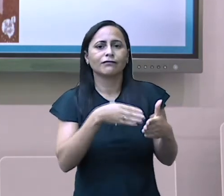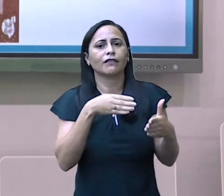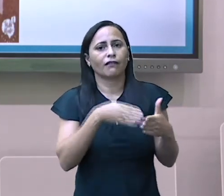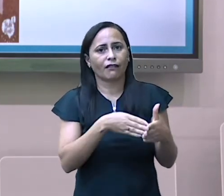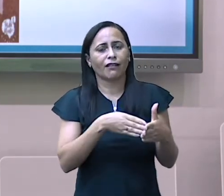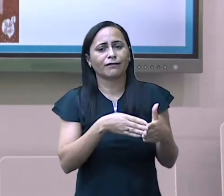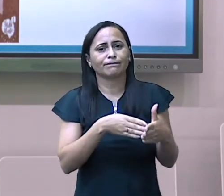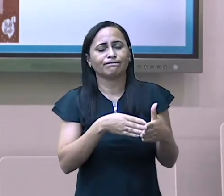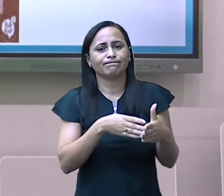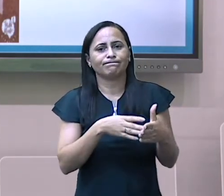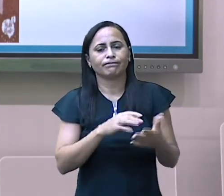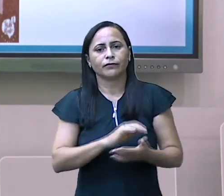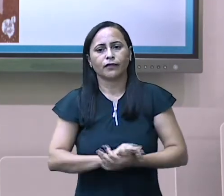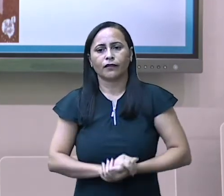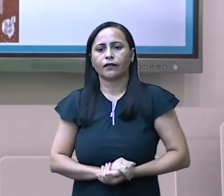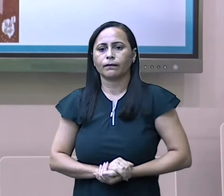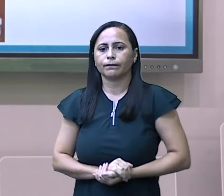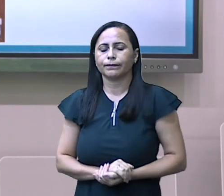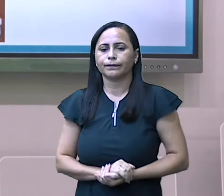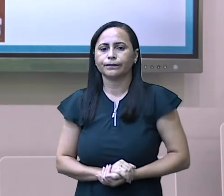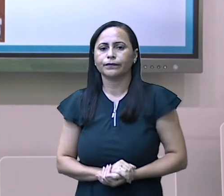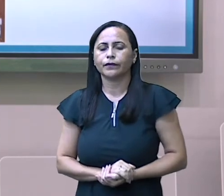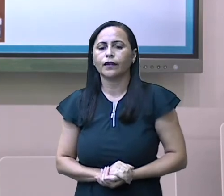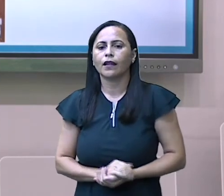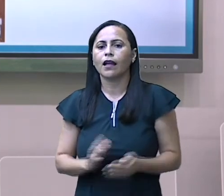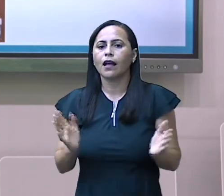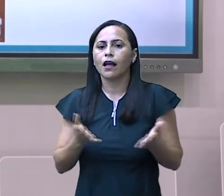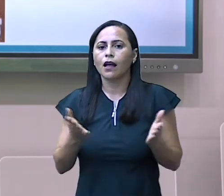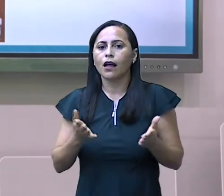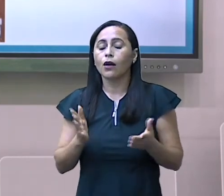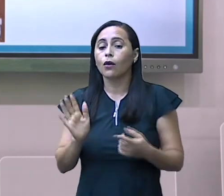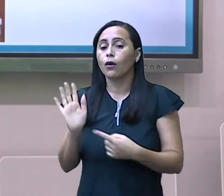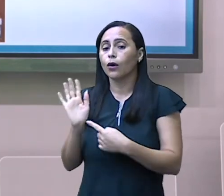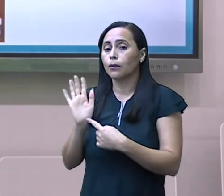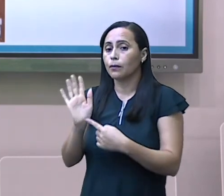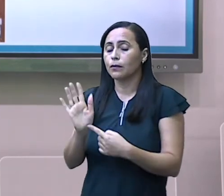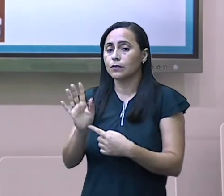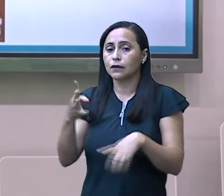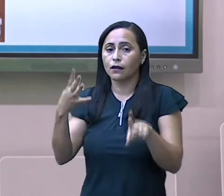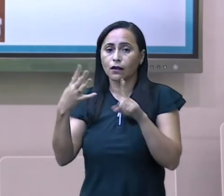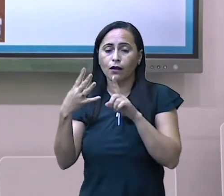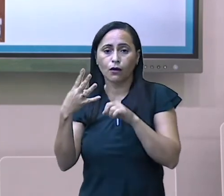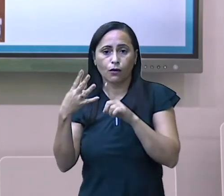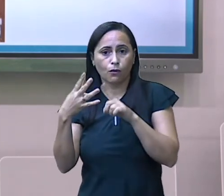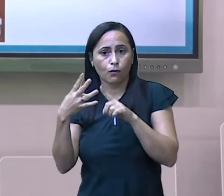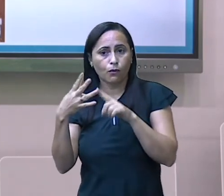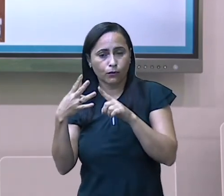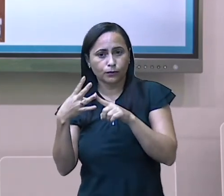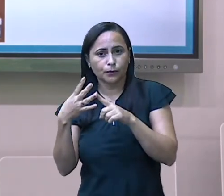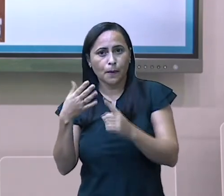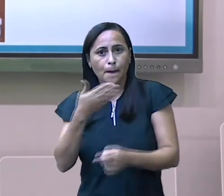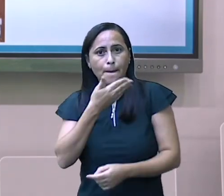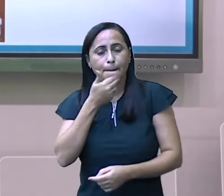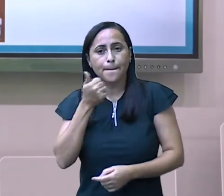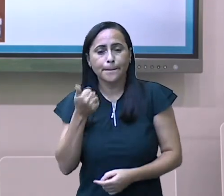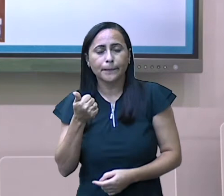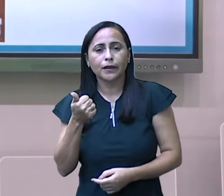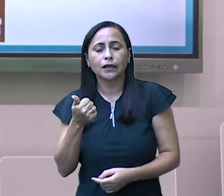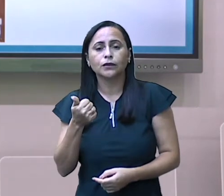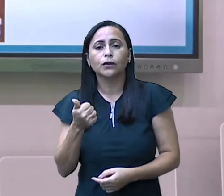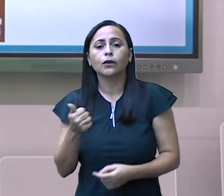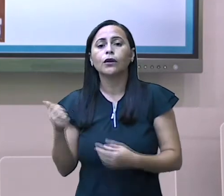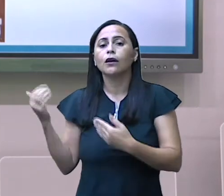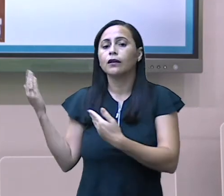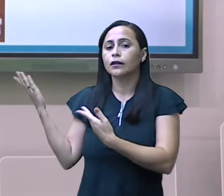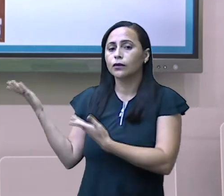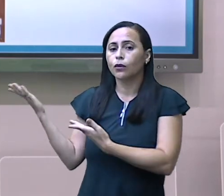ir para a raiz da plantinha. Agora, como eu falei, o melhor solo para a agricultura